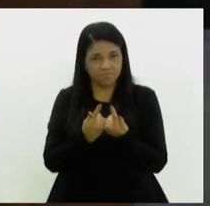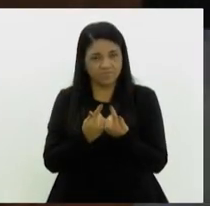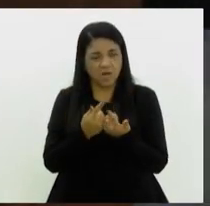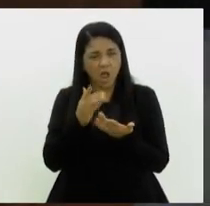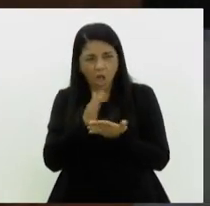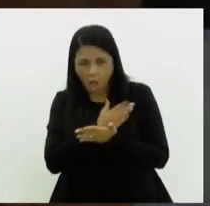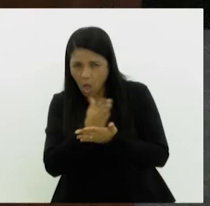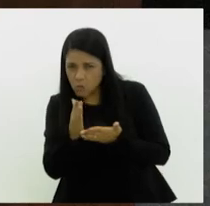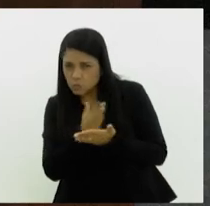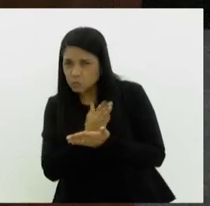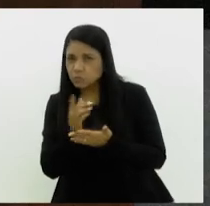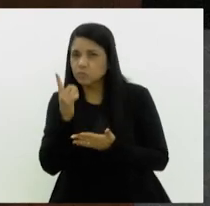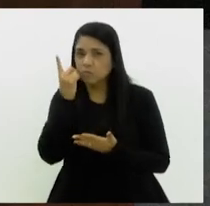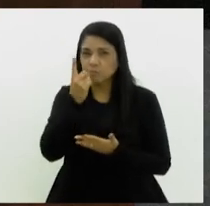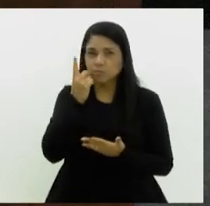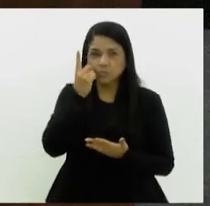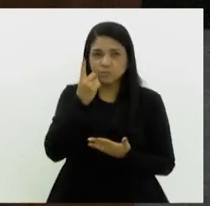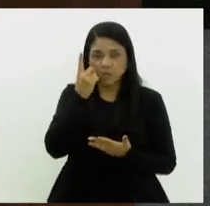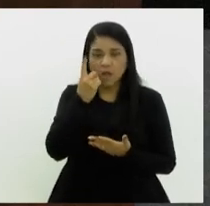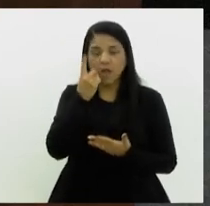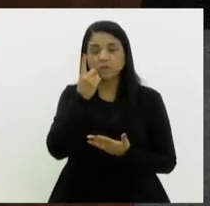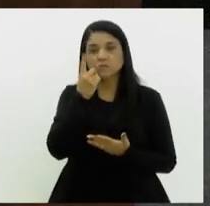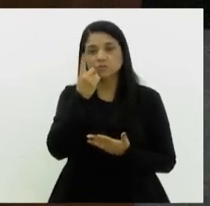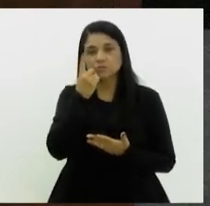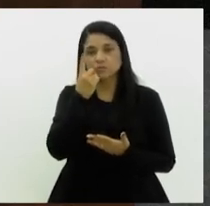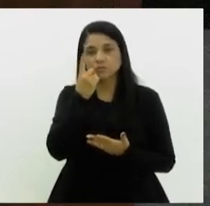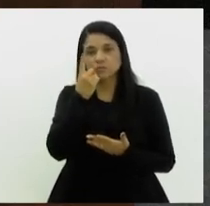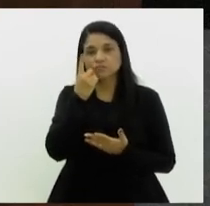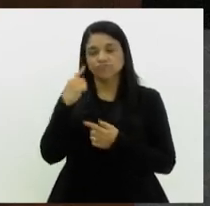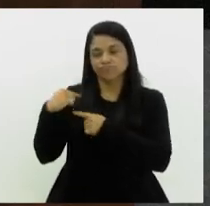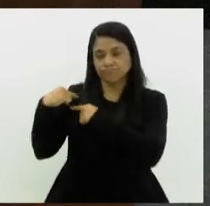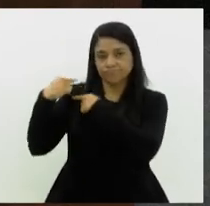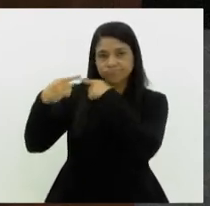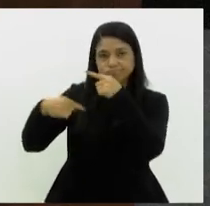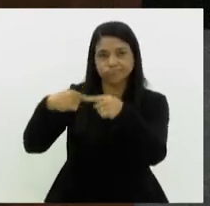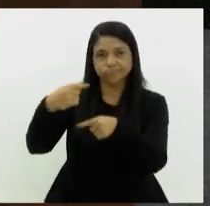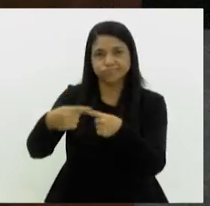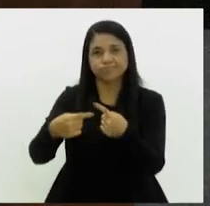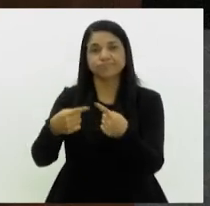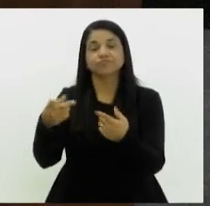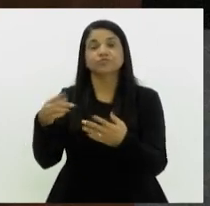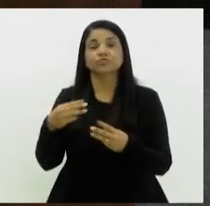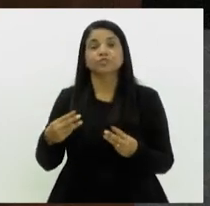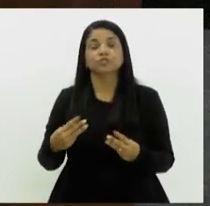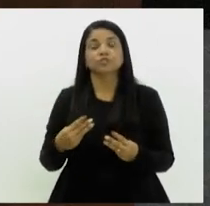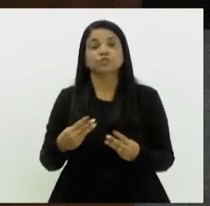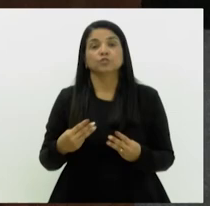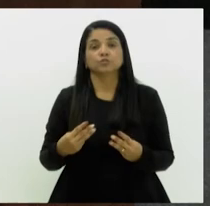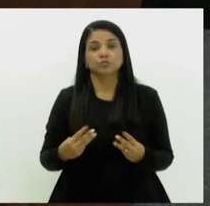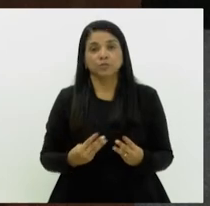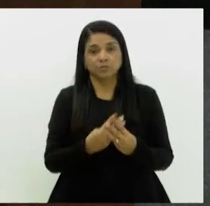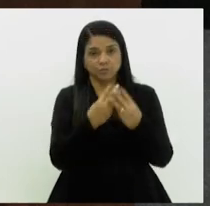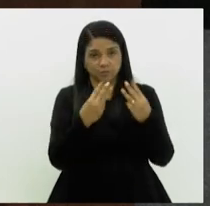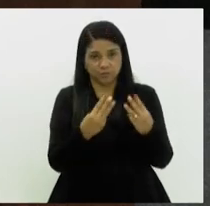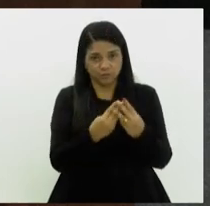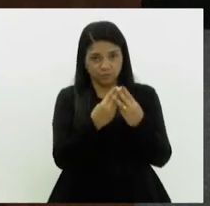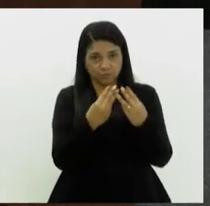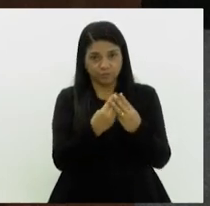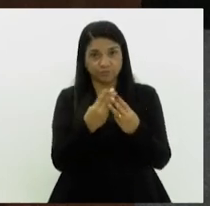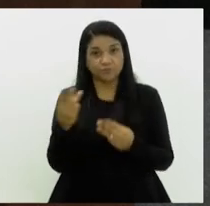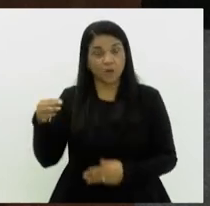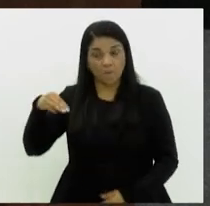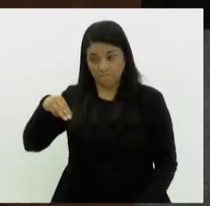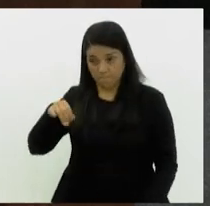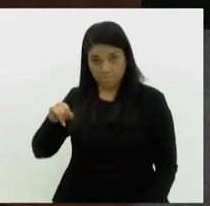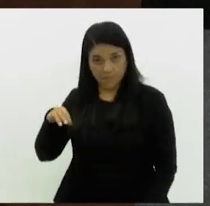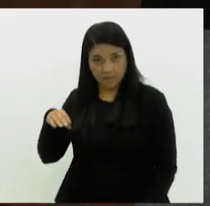alguns deputados descendentes de judeus. Deputado Carlos Mink é um deles. E ele